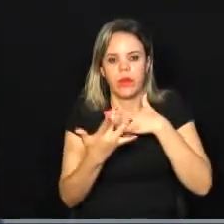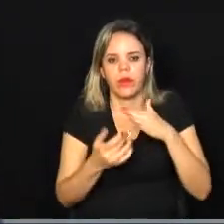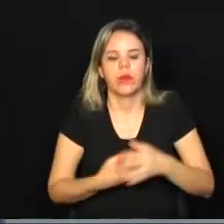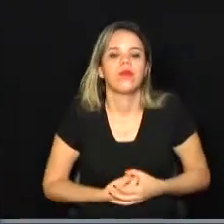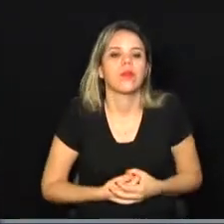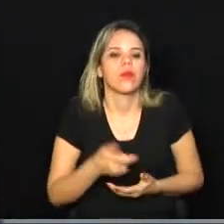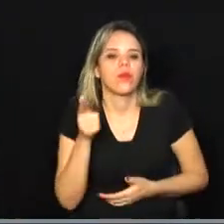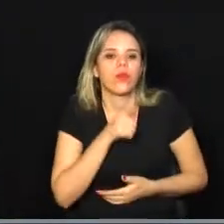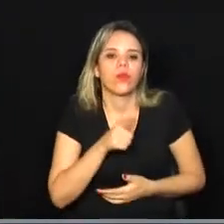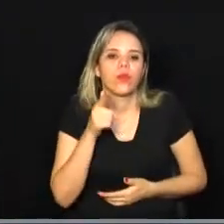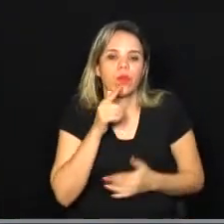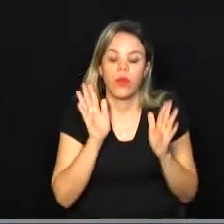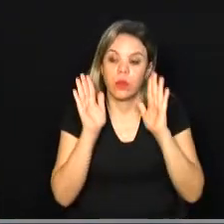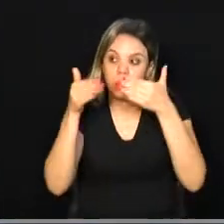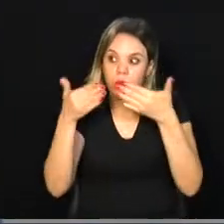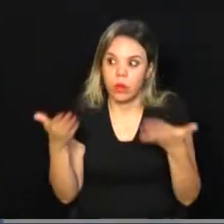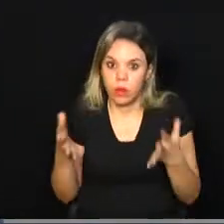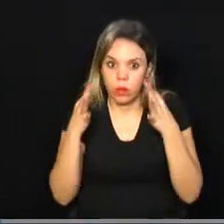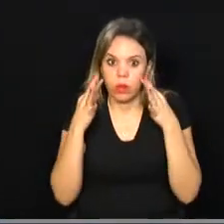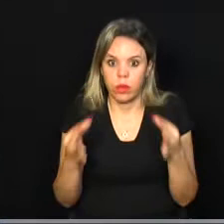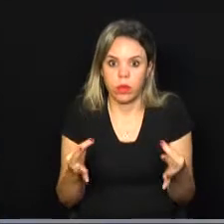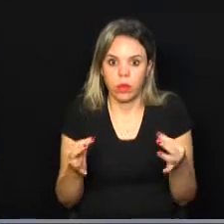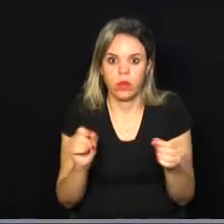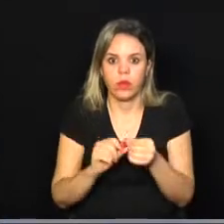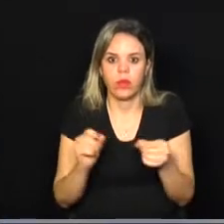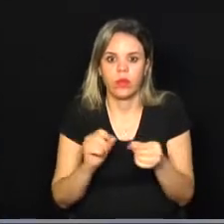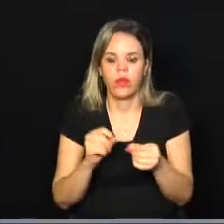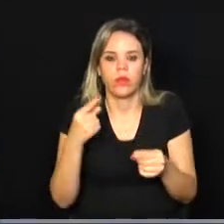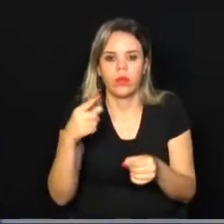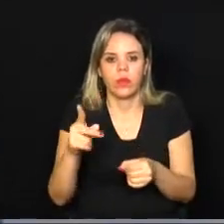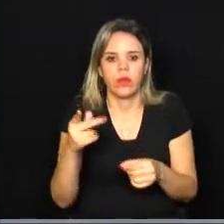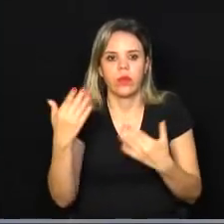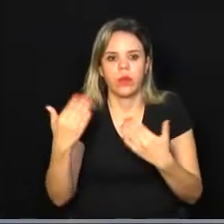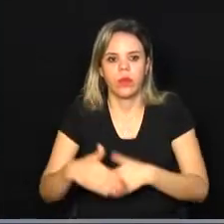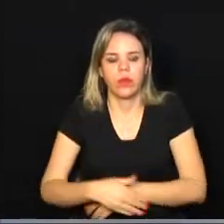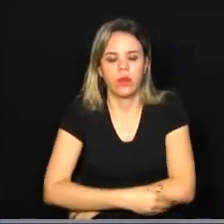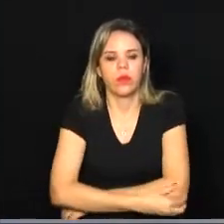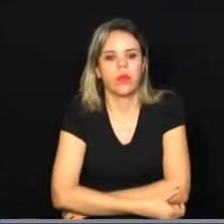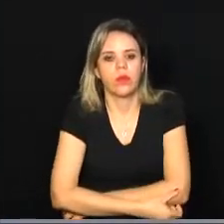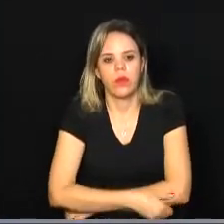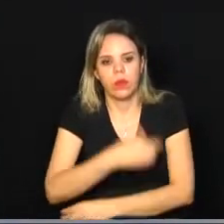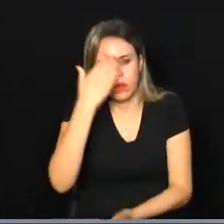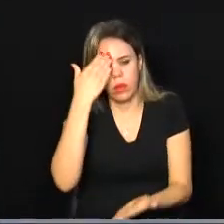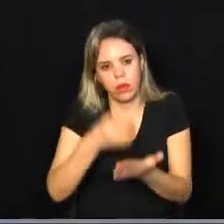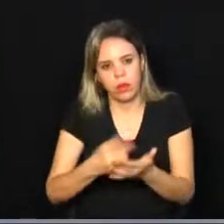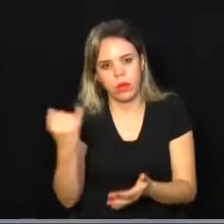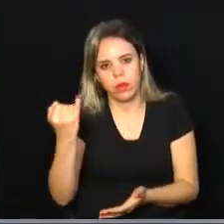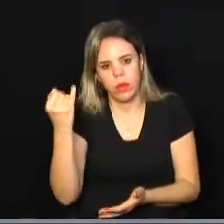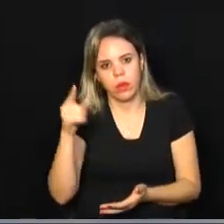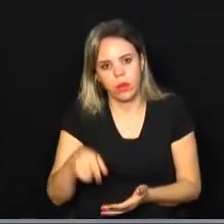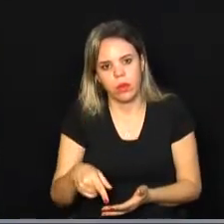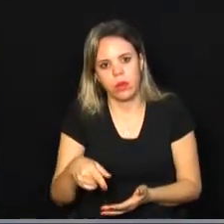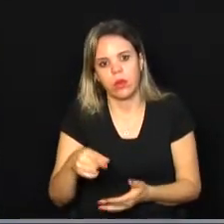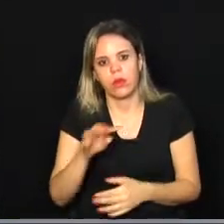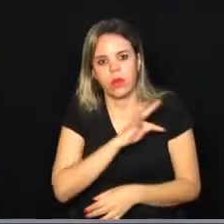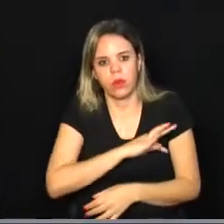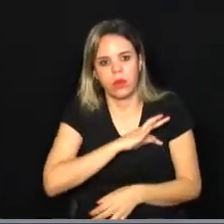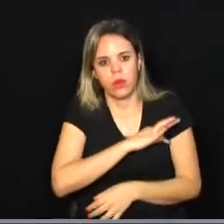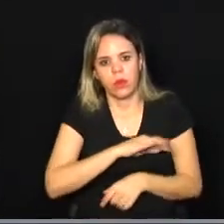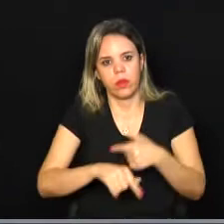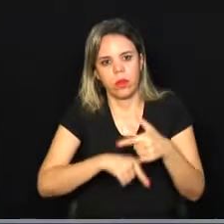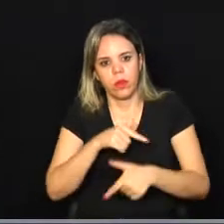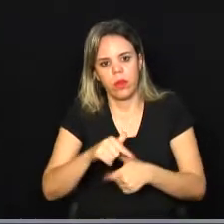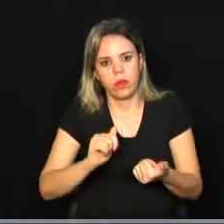você conseguir se concentrar para fazer a sua prova. Então, eu acredito que isso é importante, os técnicos, quem trabalha com